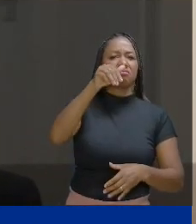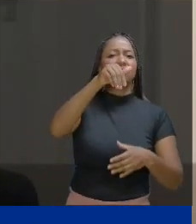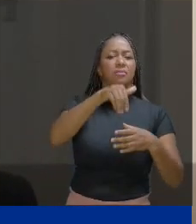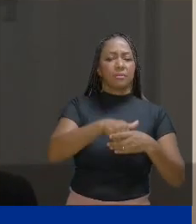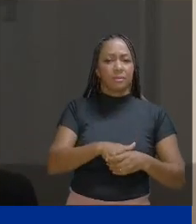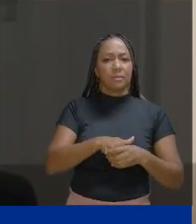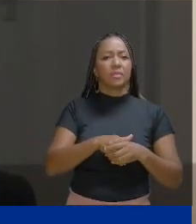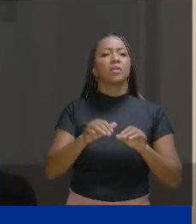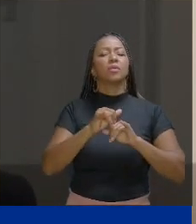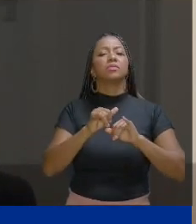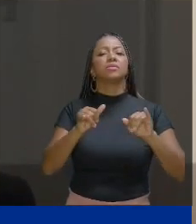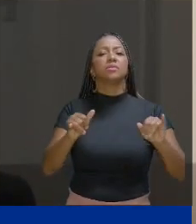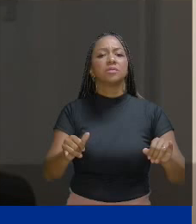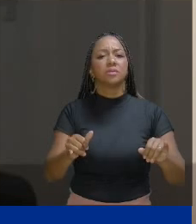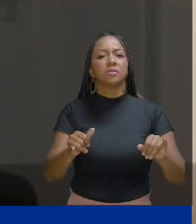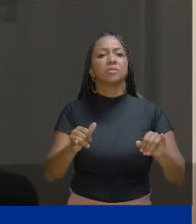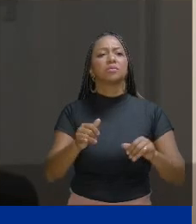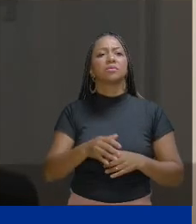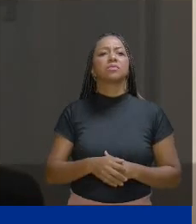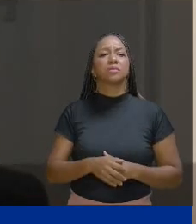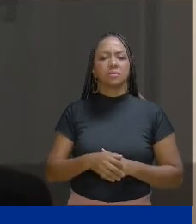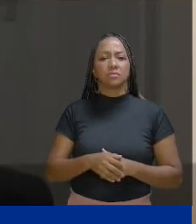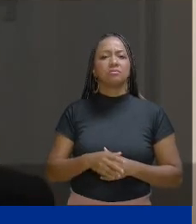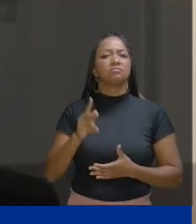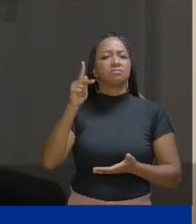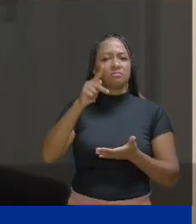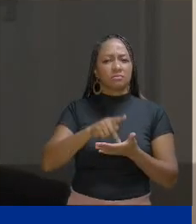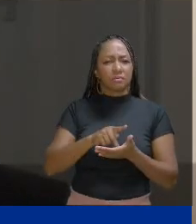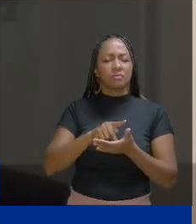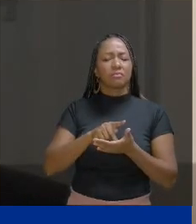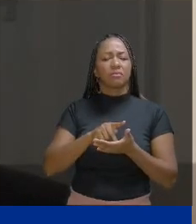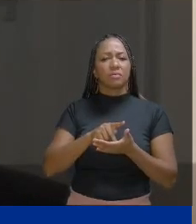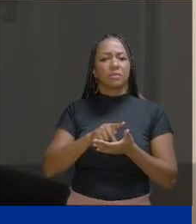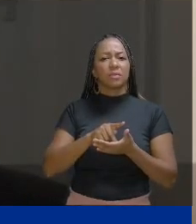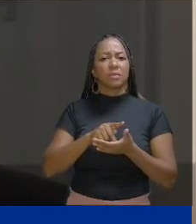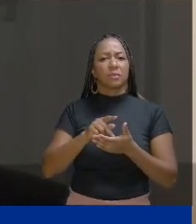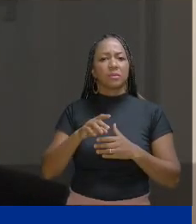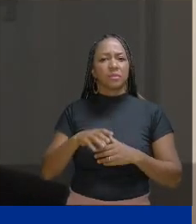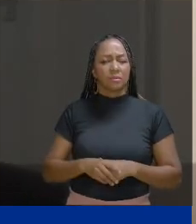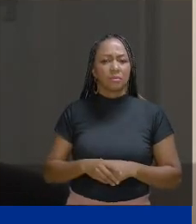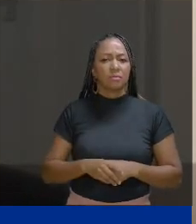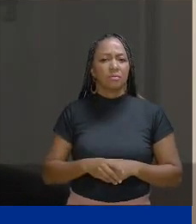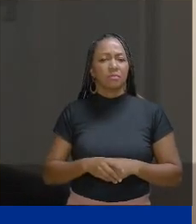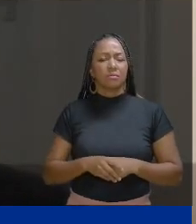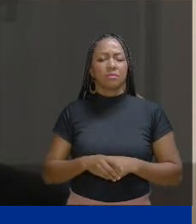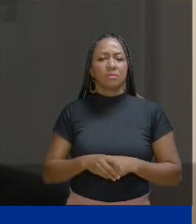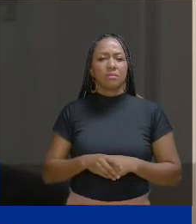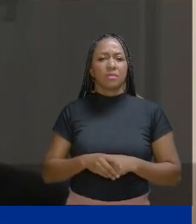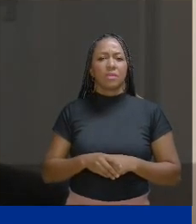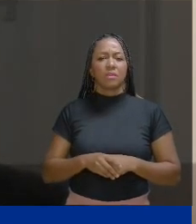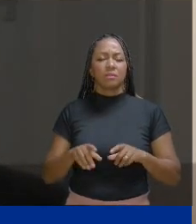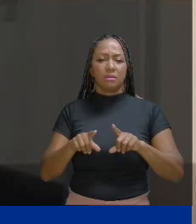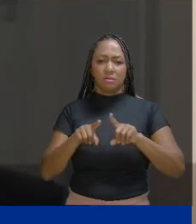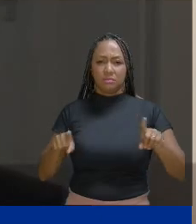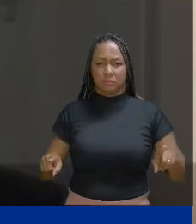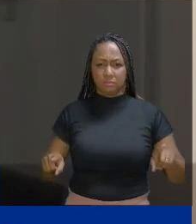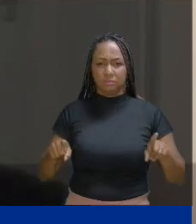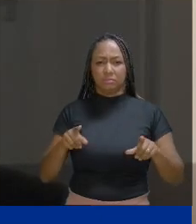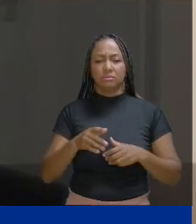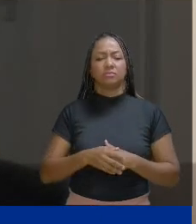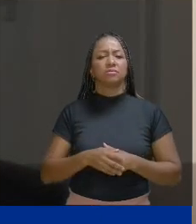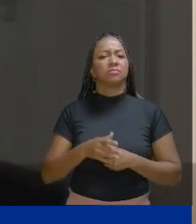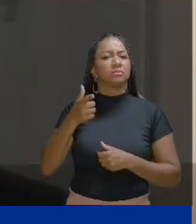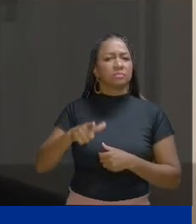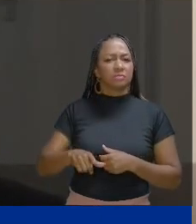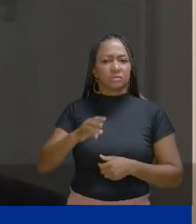sufrágio, ele quer dizer que esse fato seria configurador do abuso. Contudo,